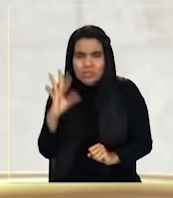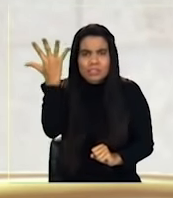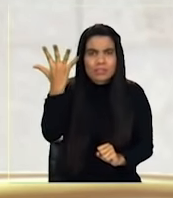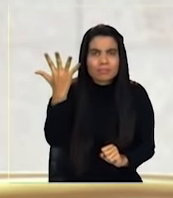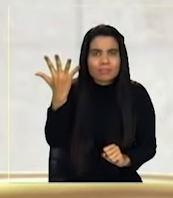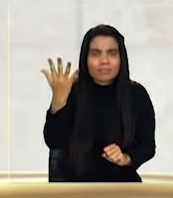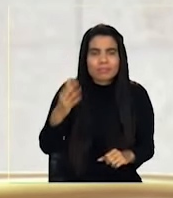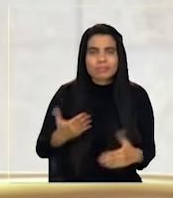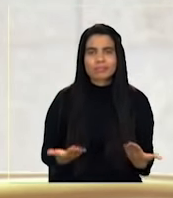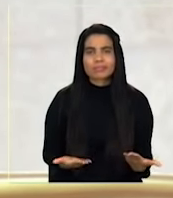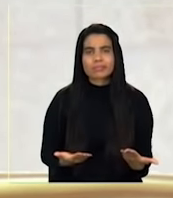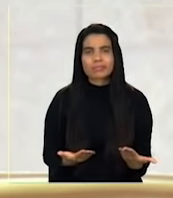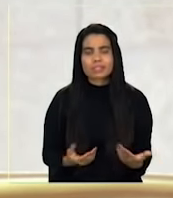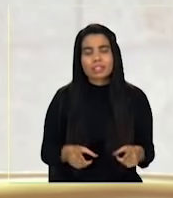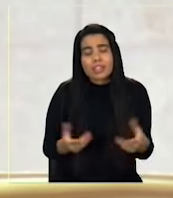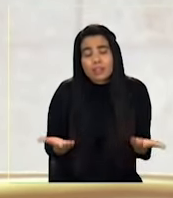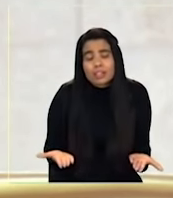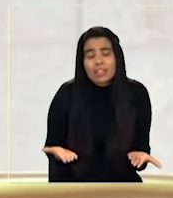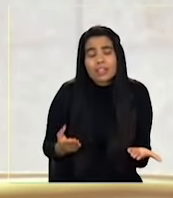do homem.